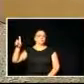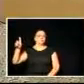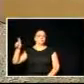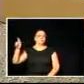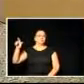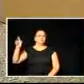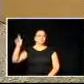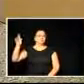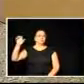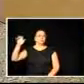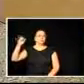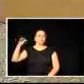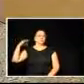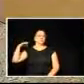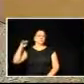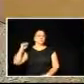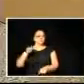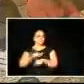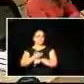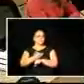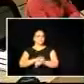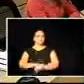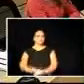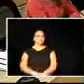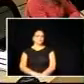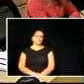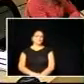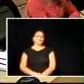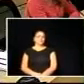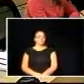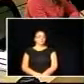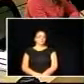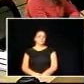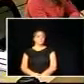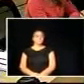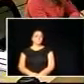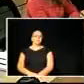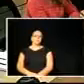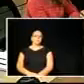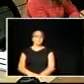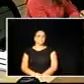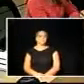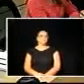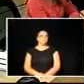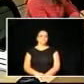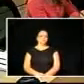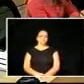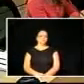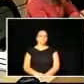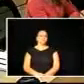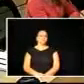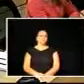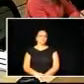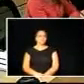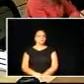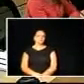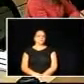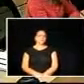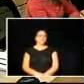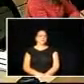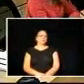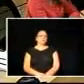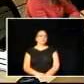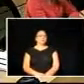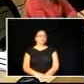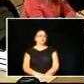Gorete. Sim. Vereador Noilton. Sim. Vereador Paulo Miranda. Sim. Sim. Vereadora Poliana.